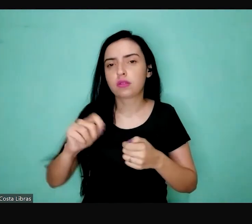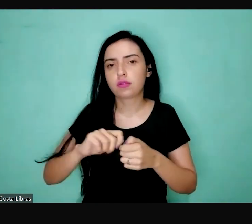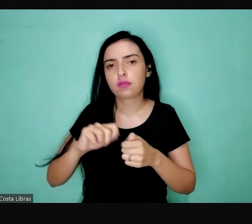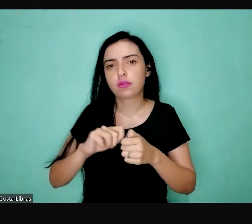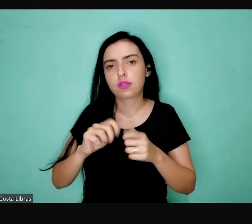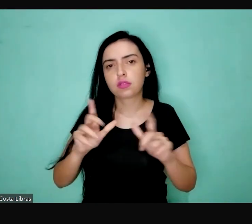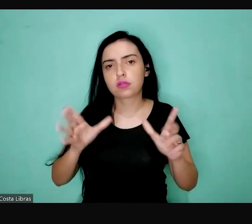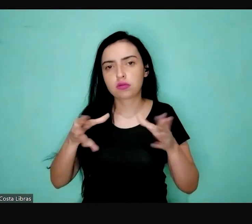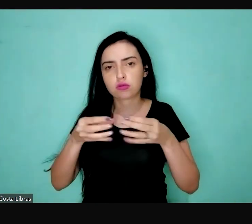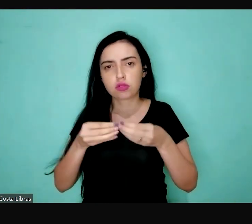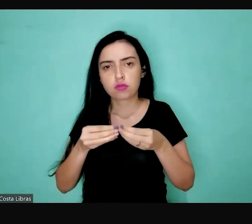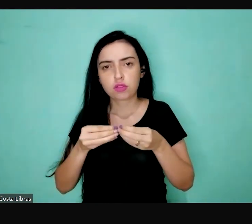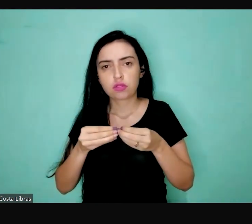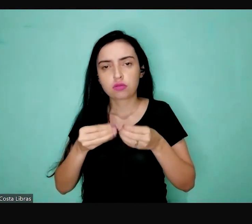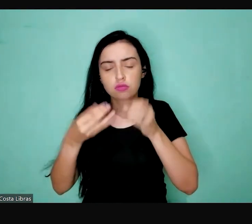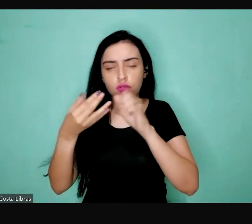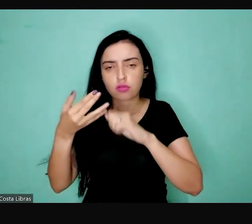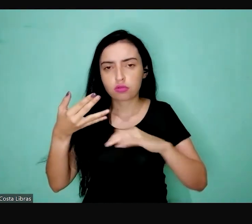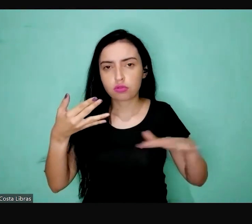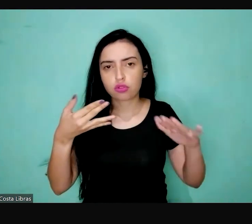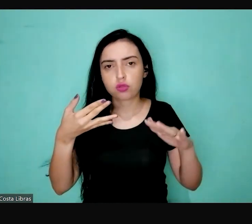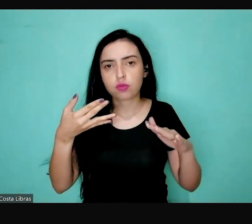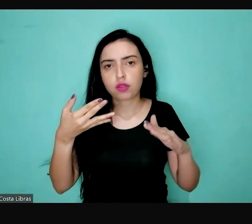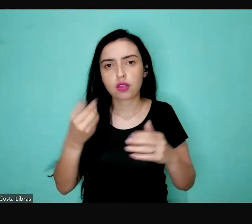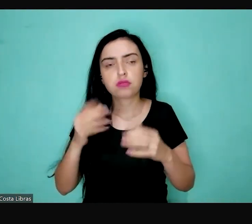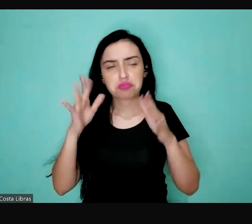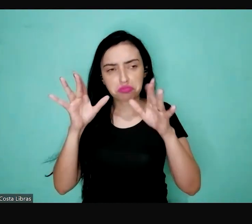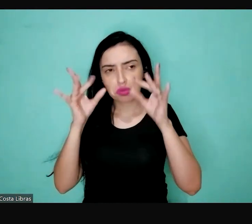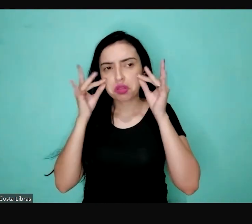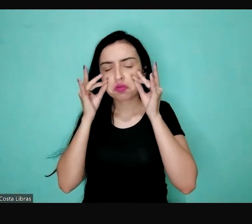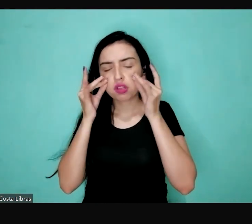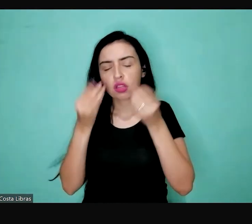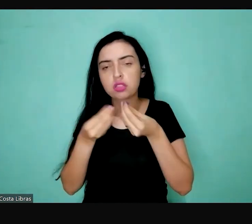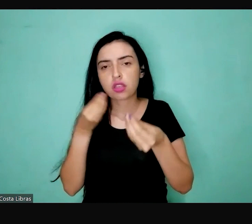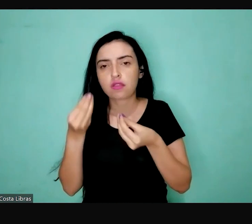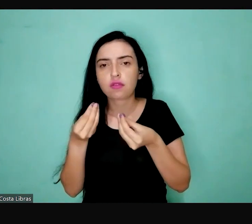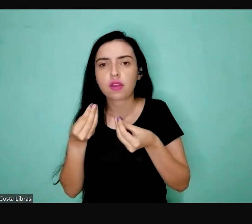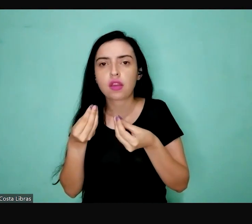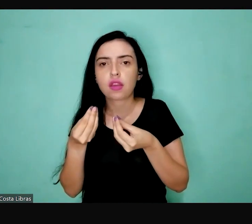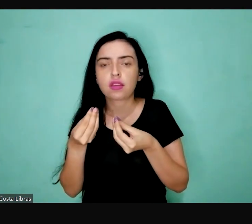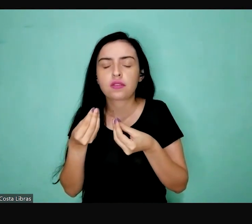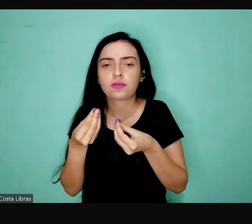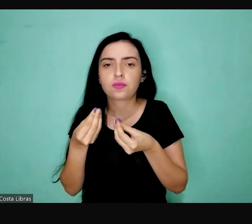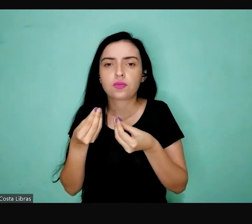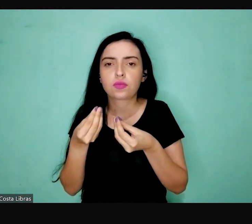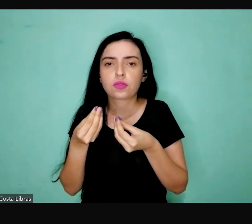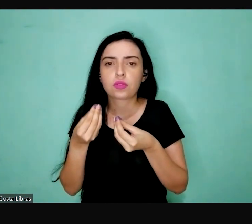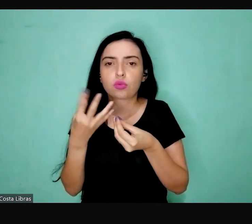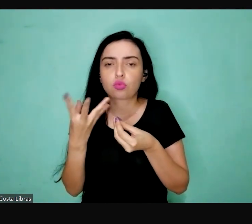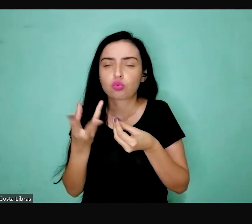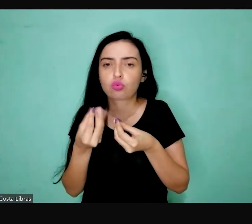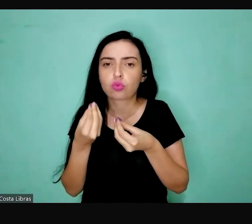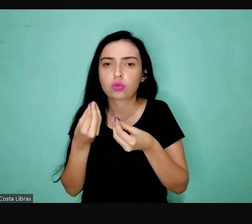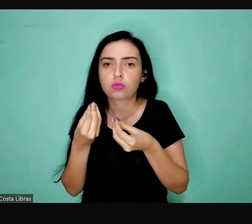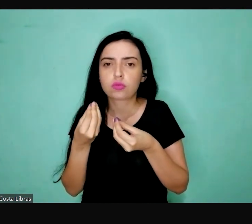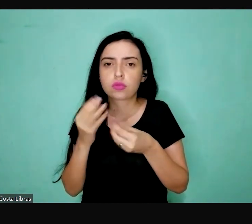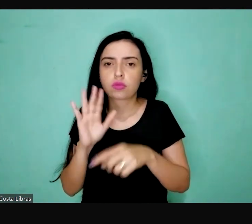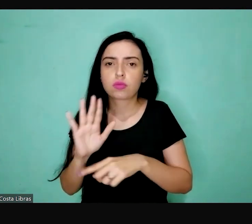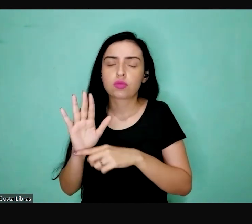toda uma jurisprudência interessante que vai, sobretudo, com muitíssima